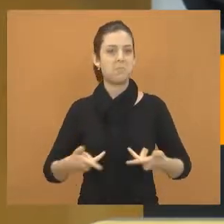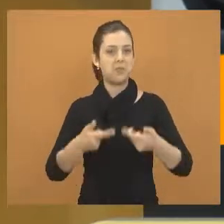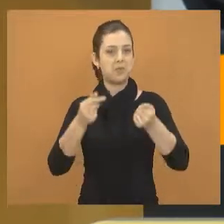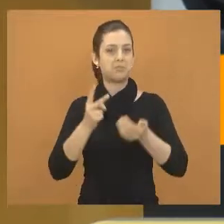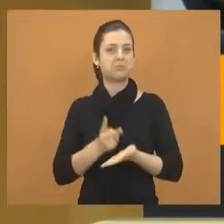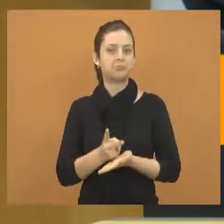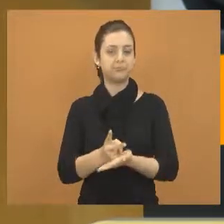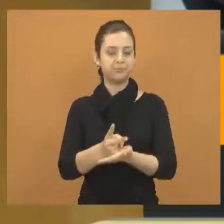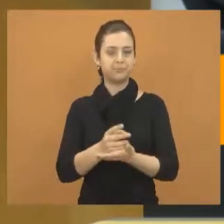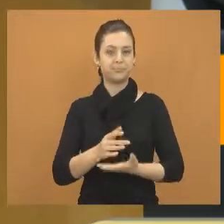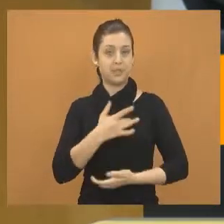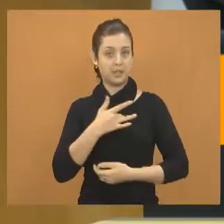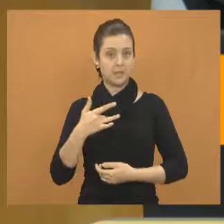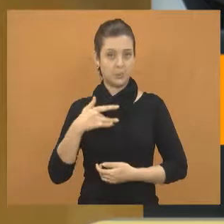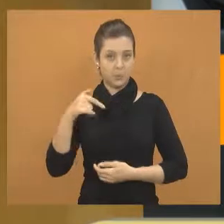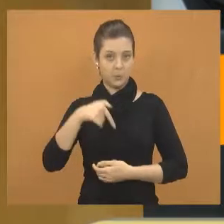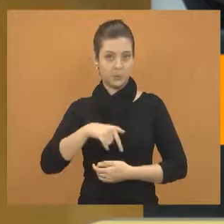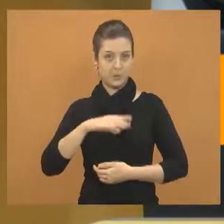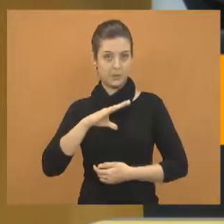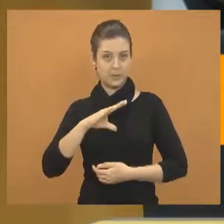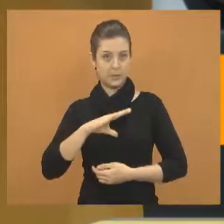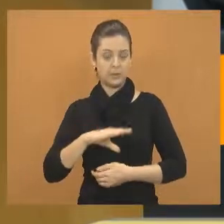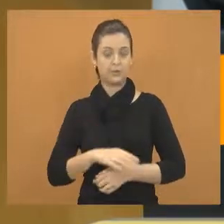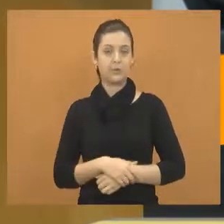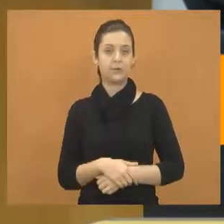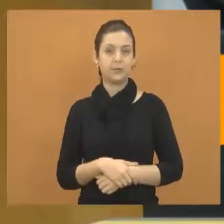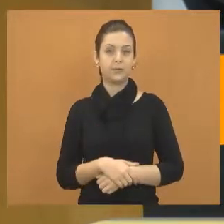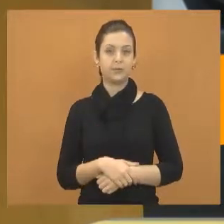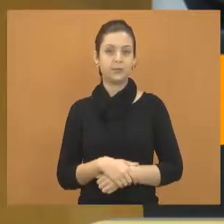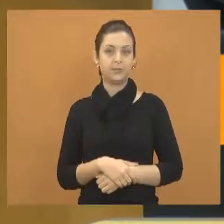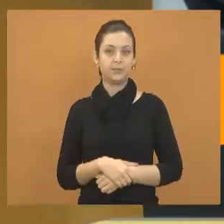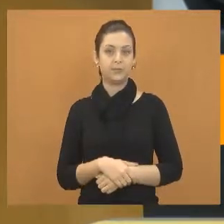mais a saúde aqui na nossa cidade.